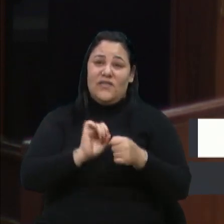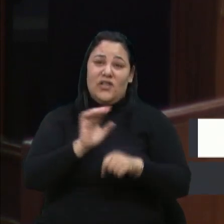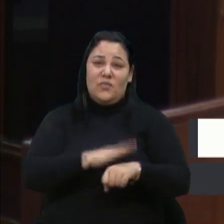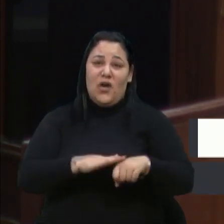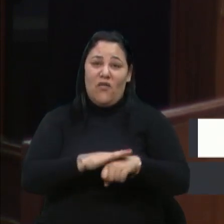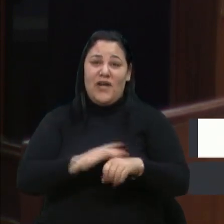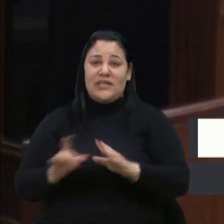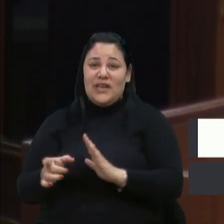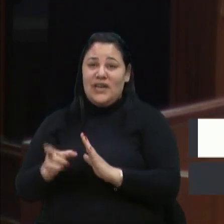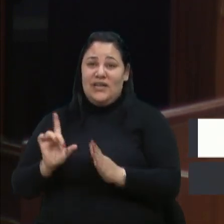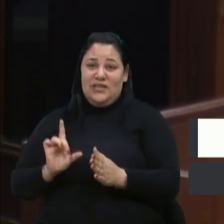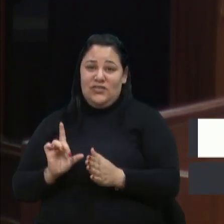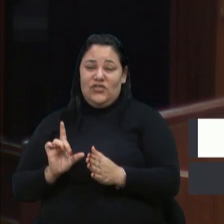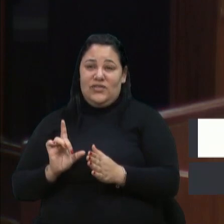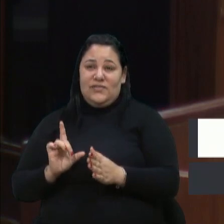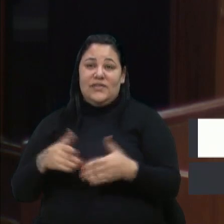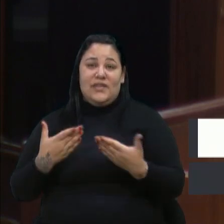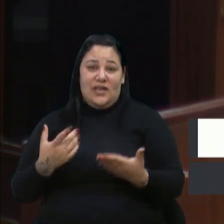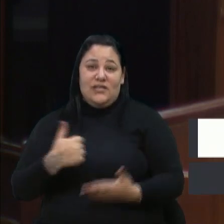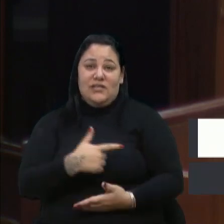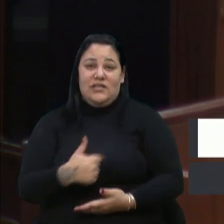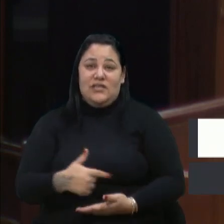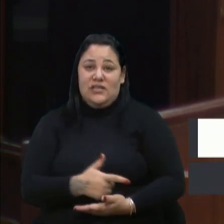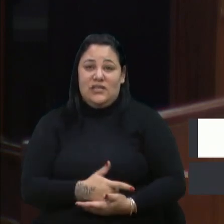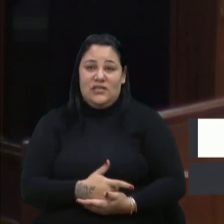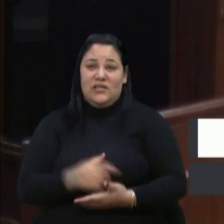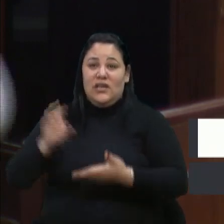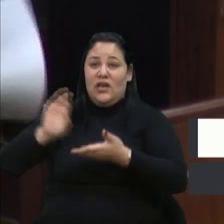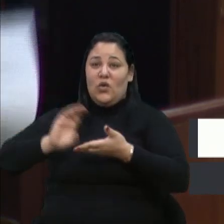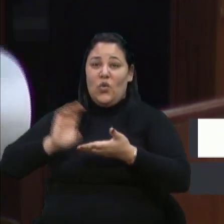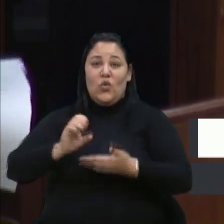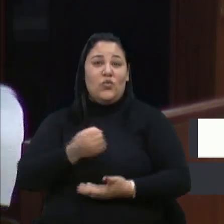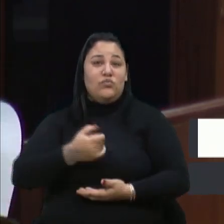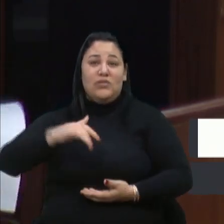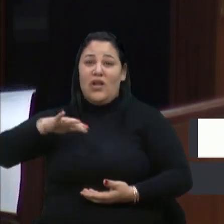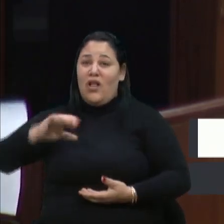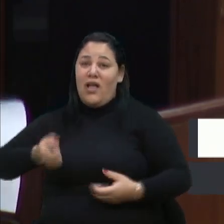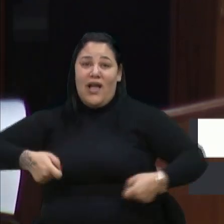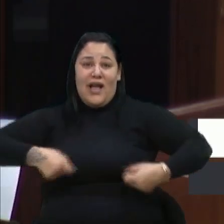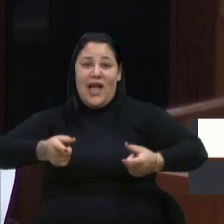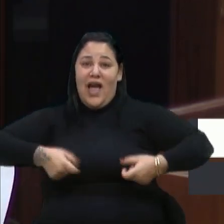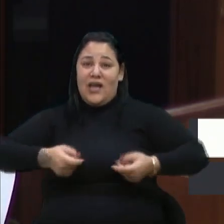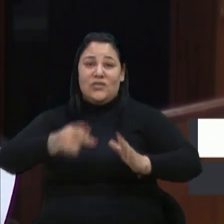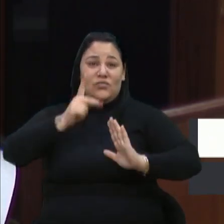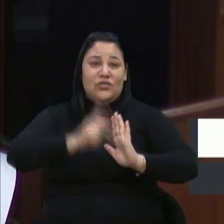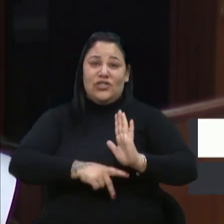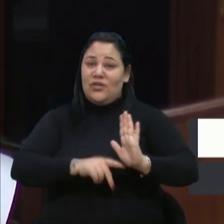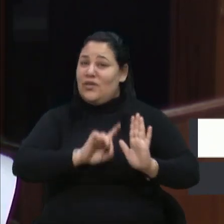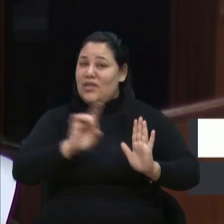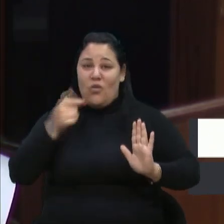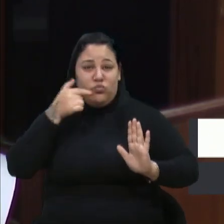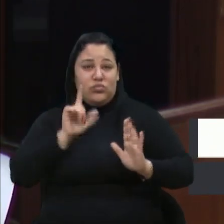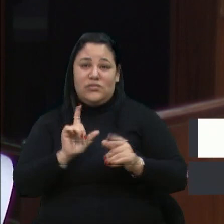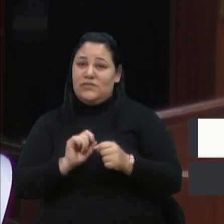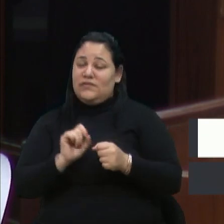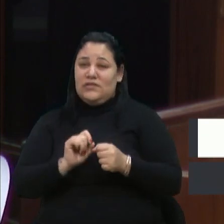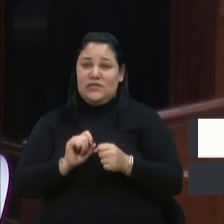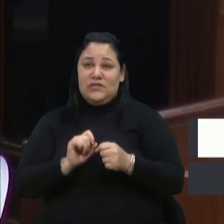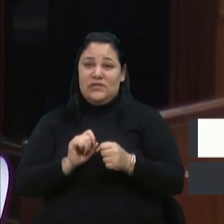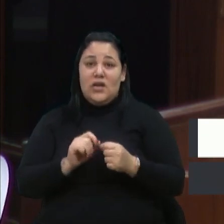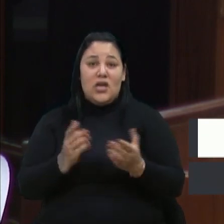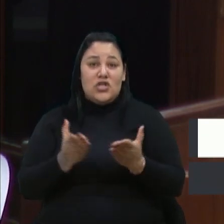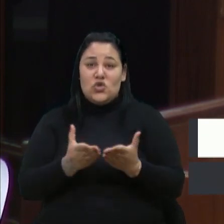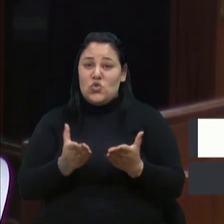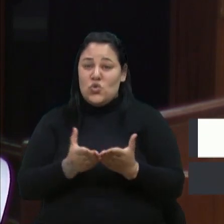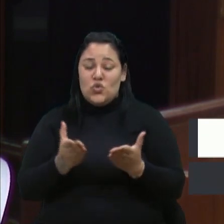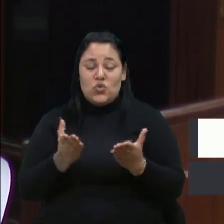antes, vereador Zanquim. Recursos milionários foram gastos em cima de um projeto que não vingou, estudos em cima